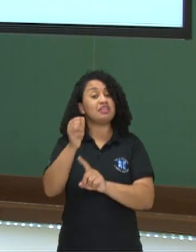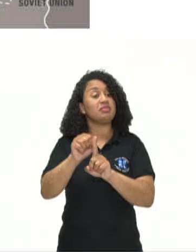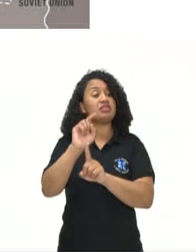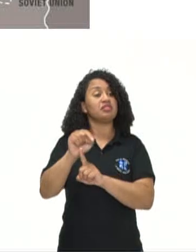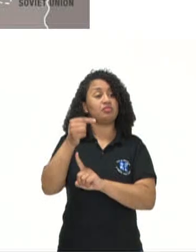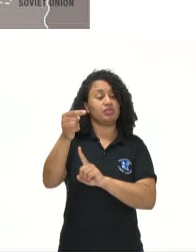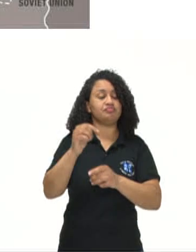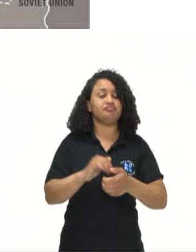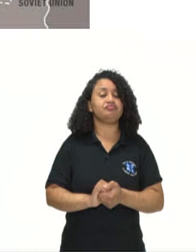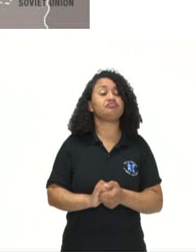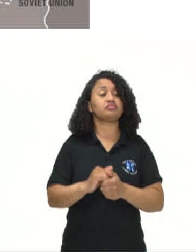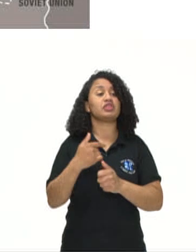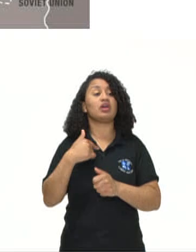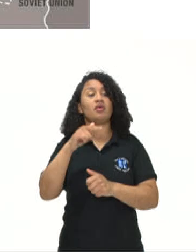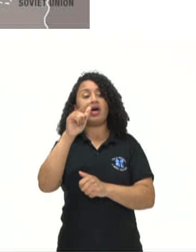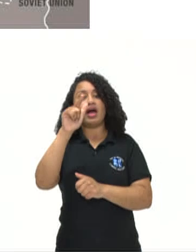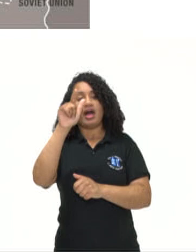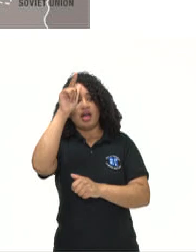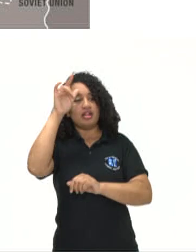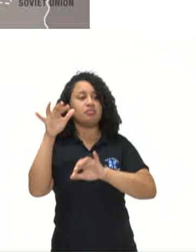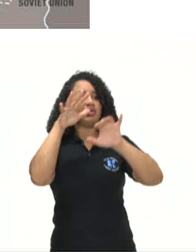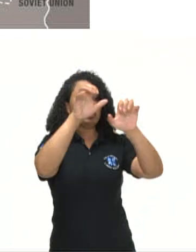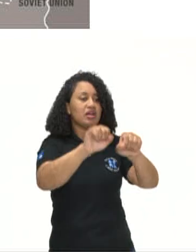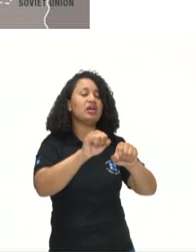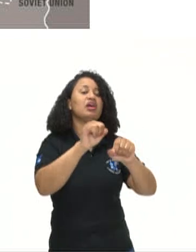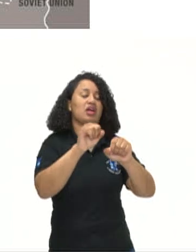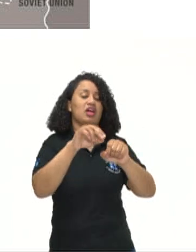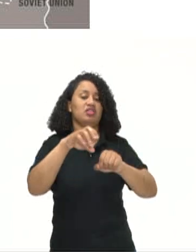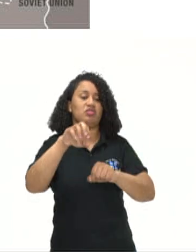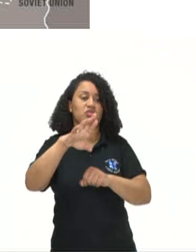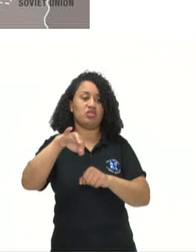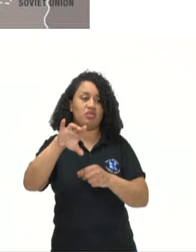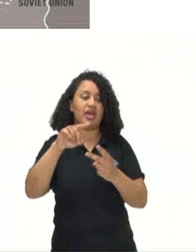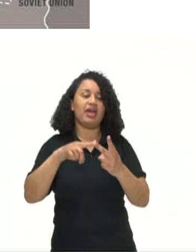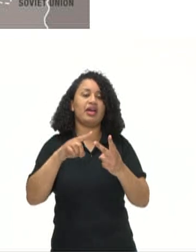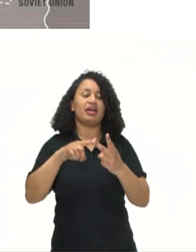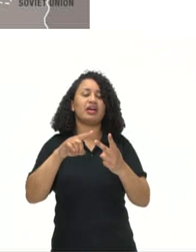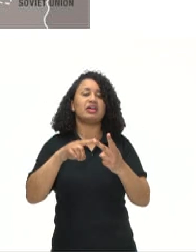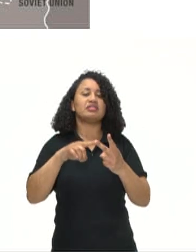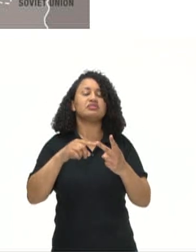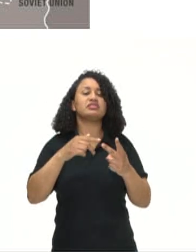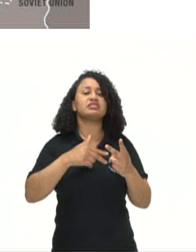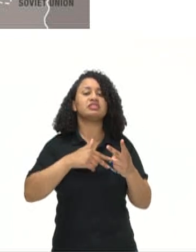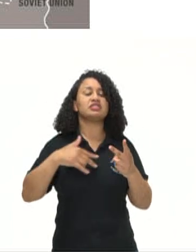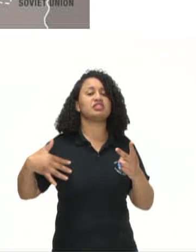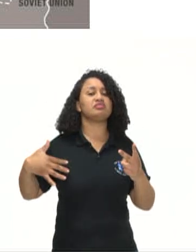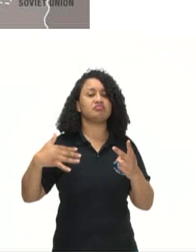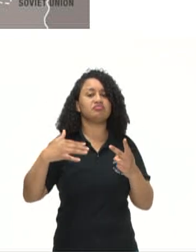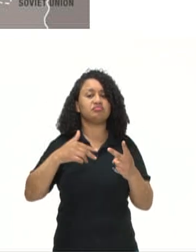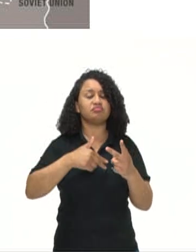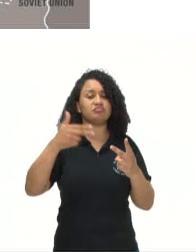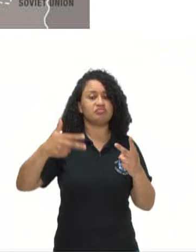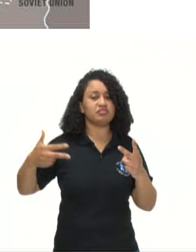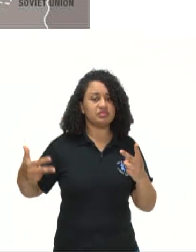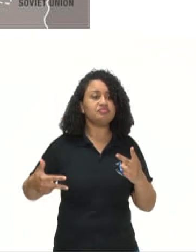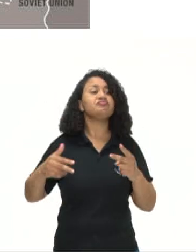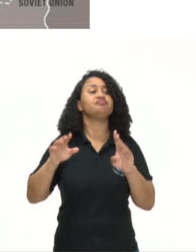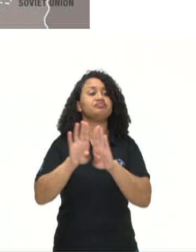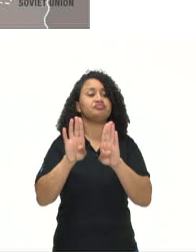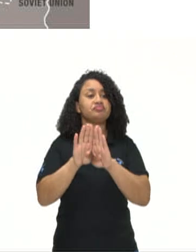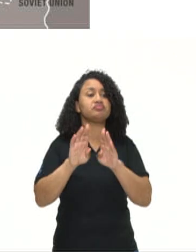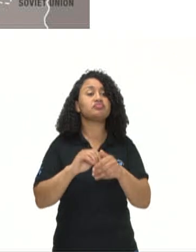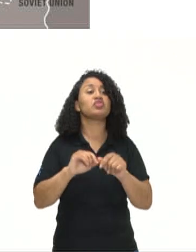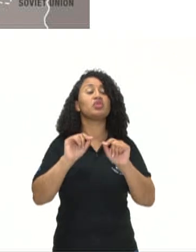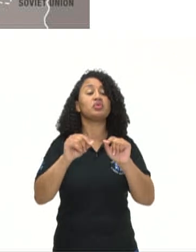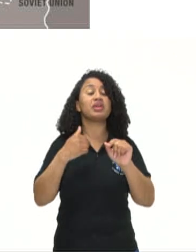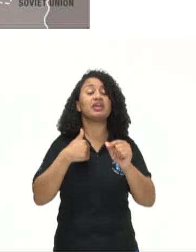A Alemanha ocupou a Noruega e a Dinamarca no Mar do Norte, controlando esse Mar do Norte. A ideia, garantir o fornecimento